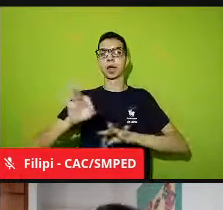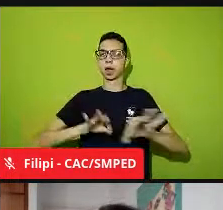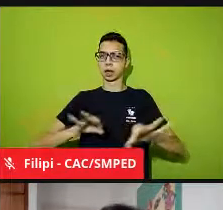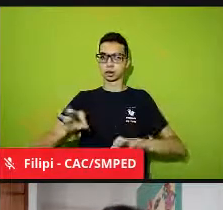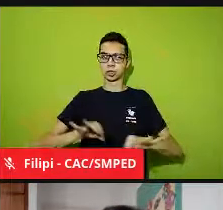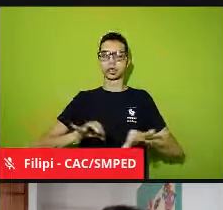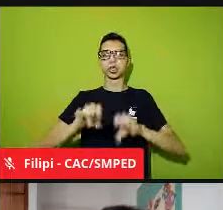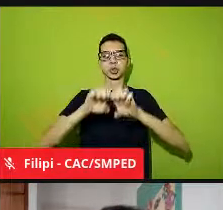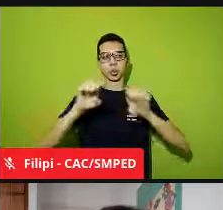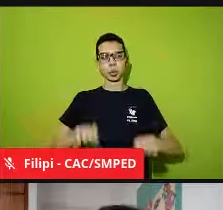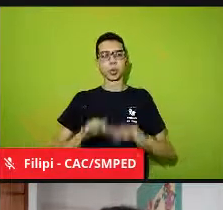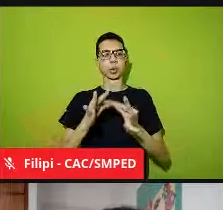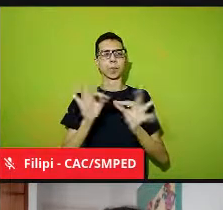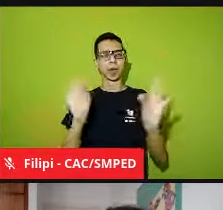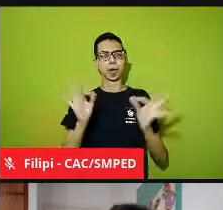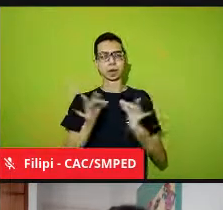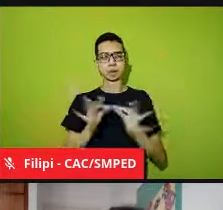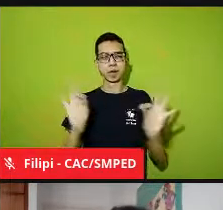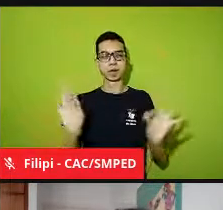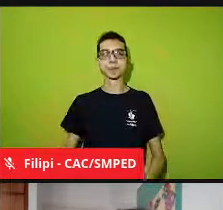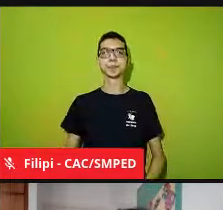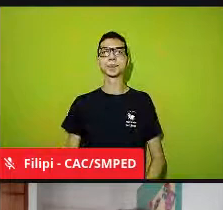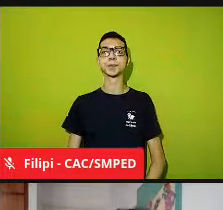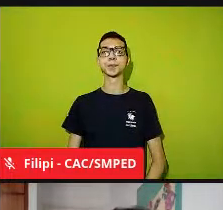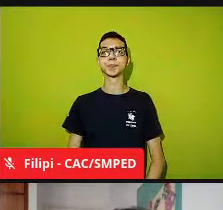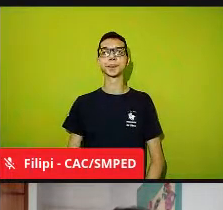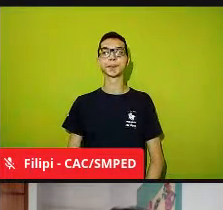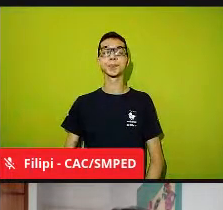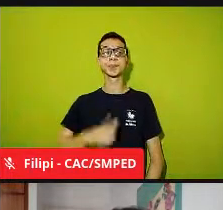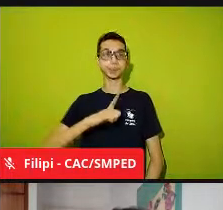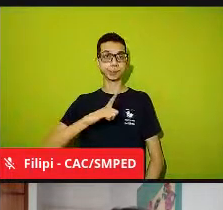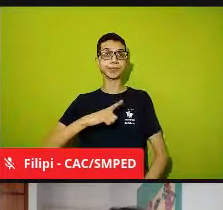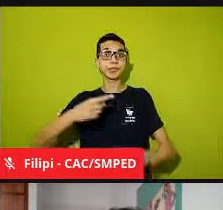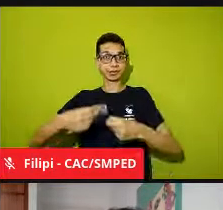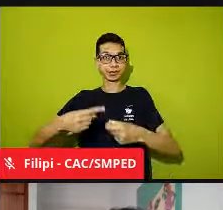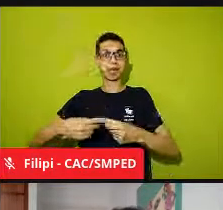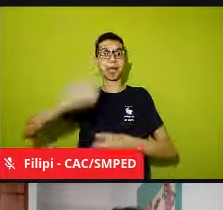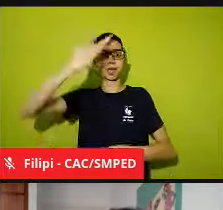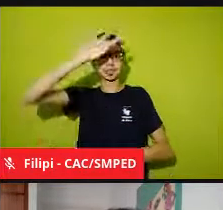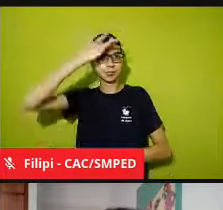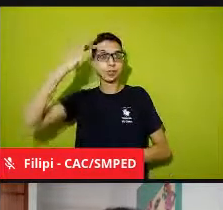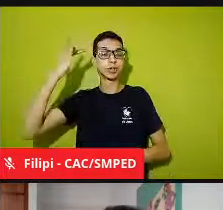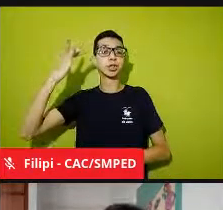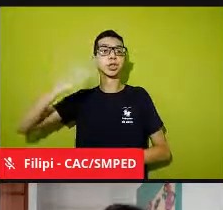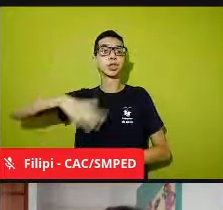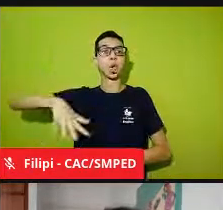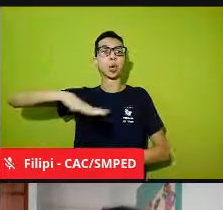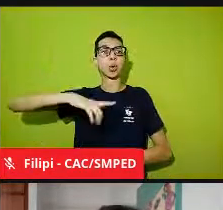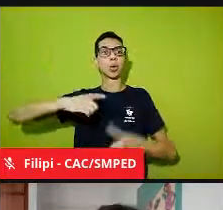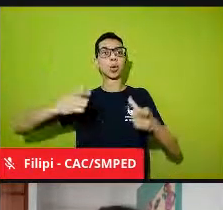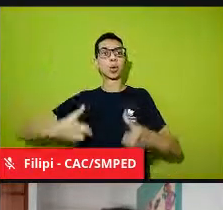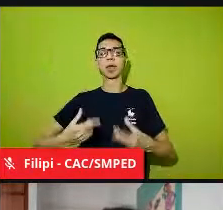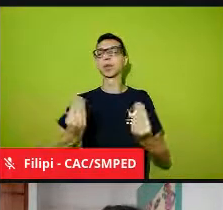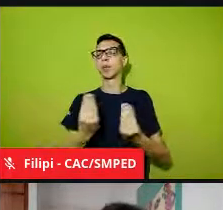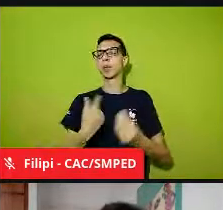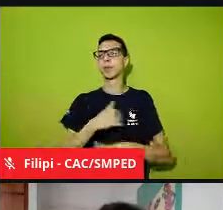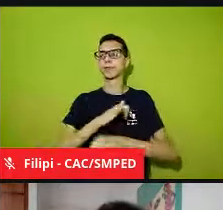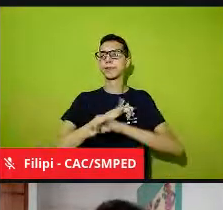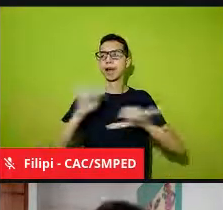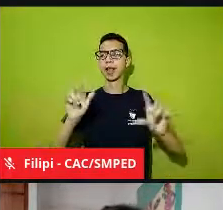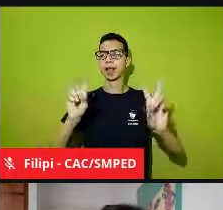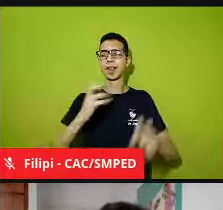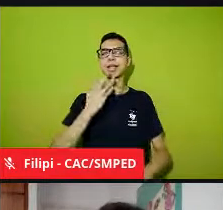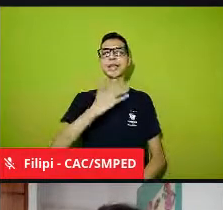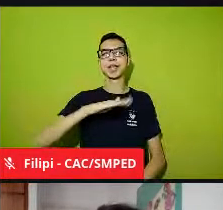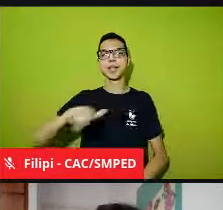E aí a gente, como... Só que, né, a gente tem a cidade lá, as pessoas na correria, etc., né, e como esse tipo de situação, né, das crianças,